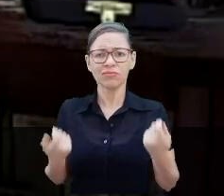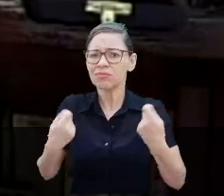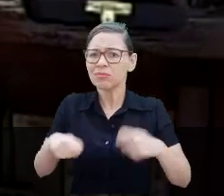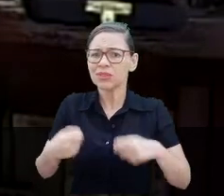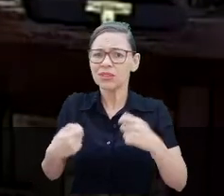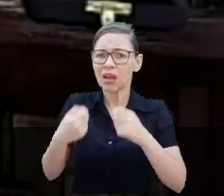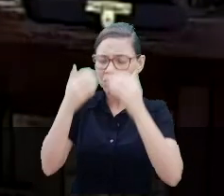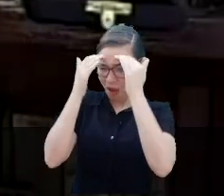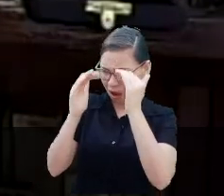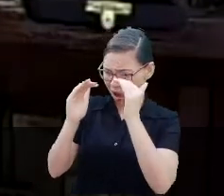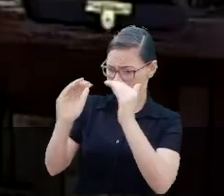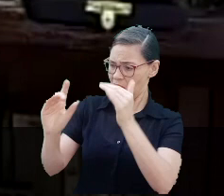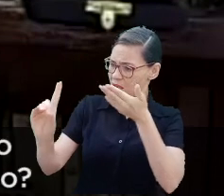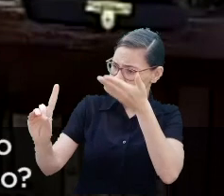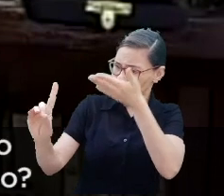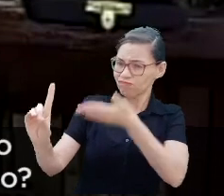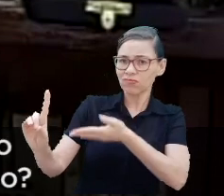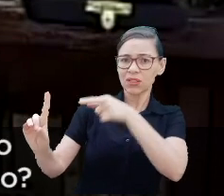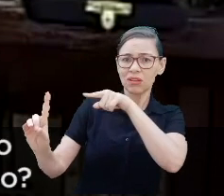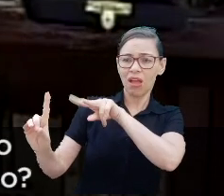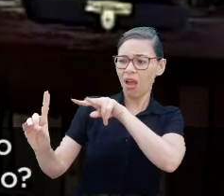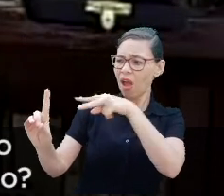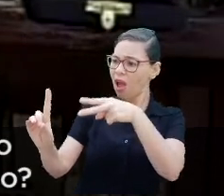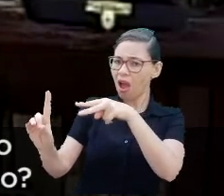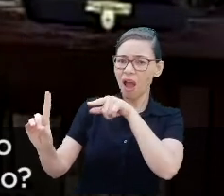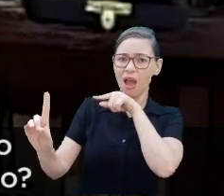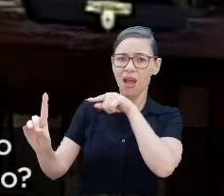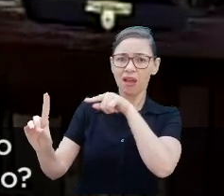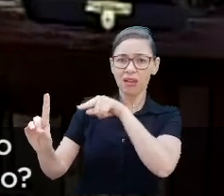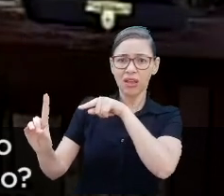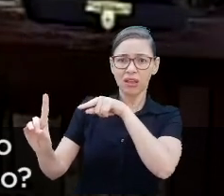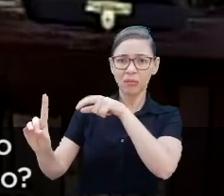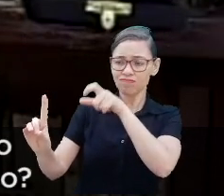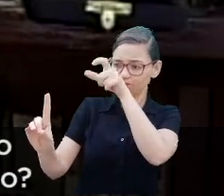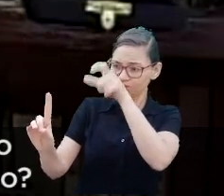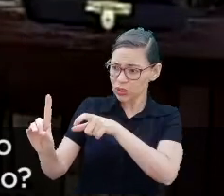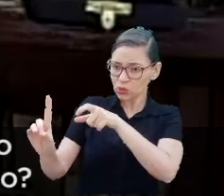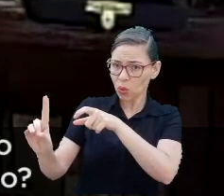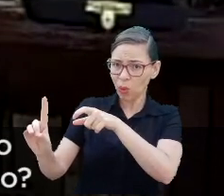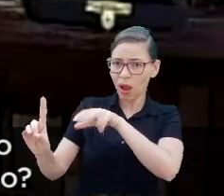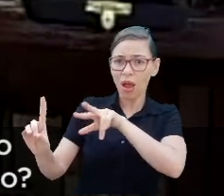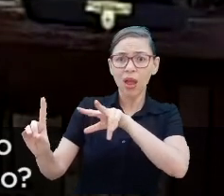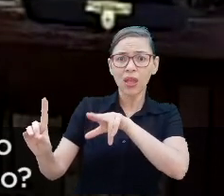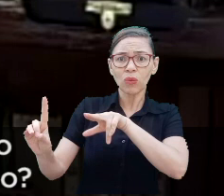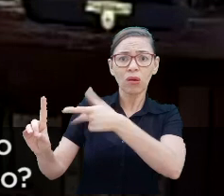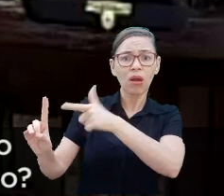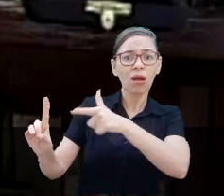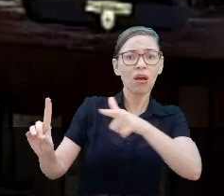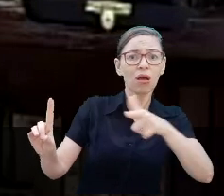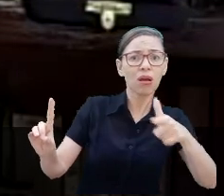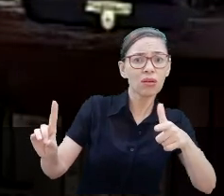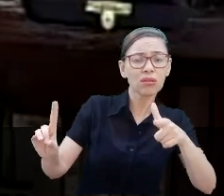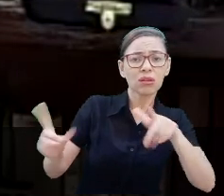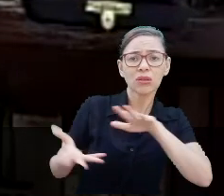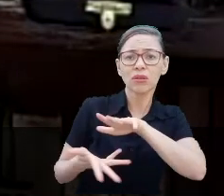como assuntos interessantes? Como que a gente pode trabalhar para que haja, de fato, uma representatividade que signifique um protagonismo?